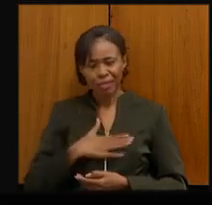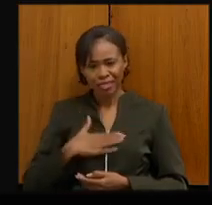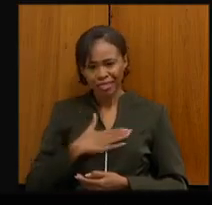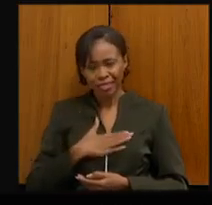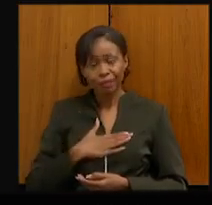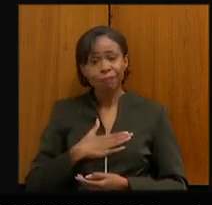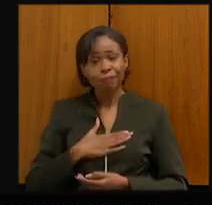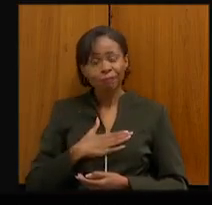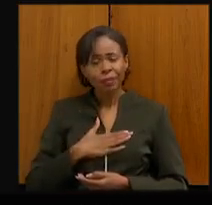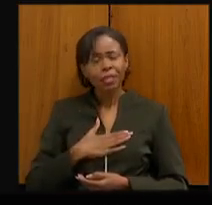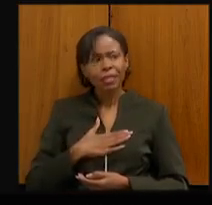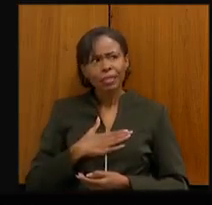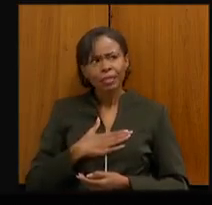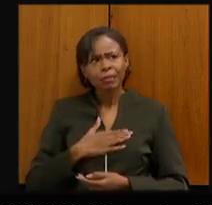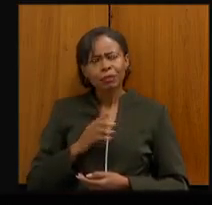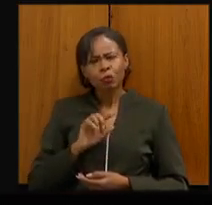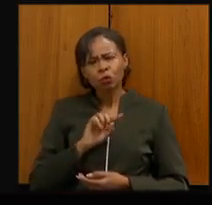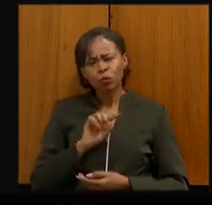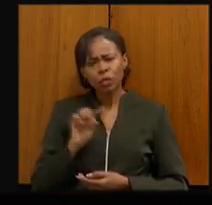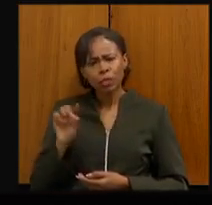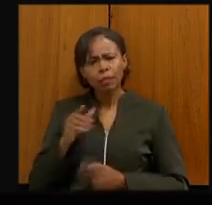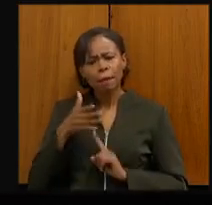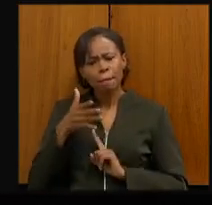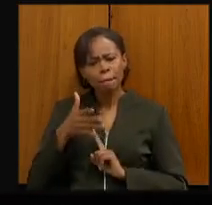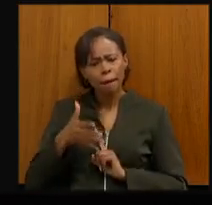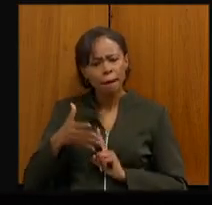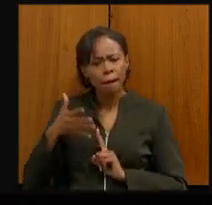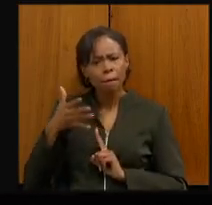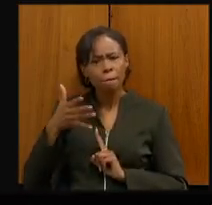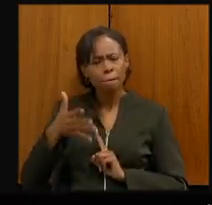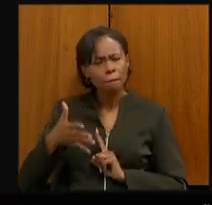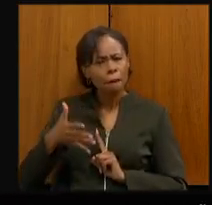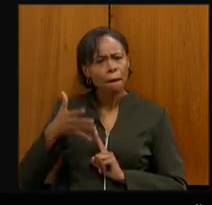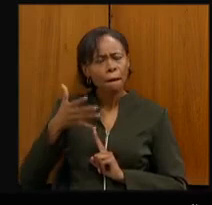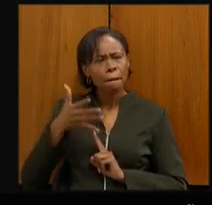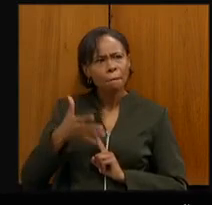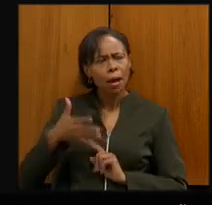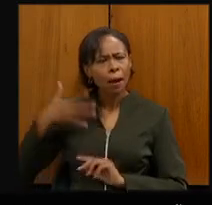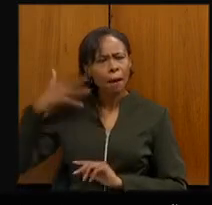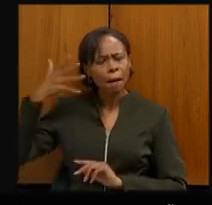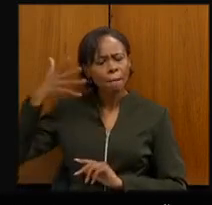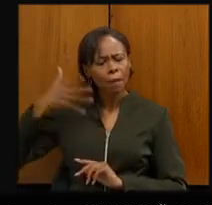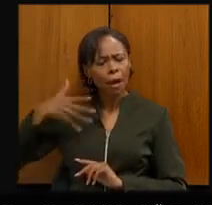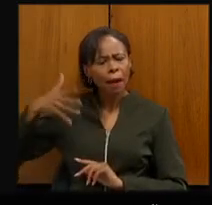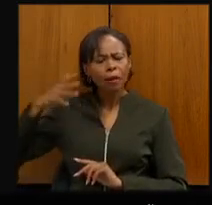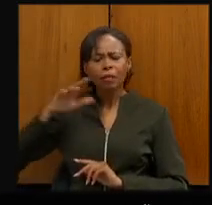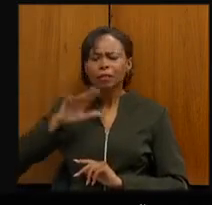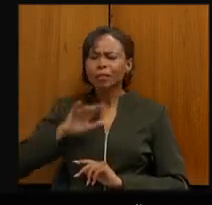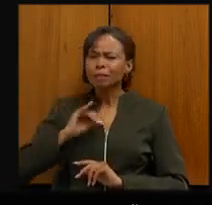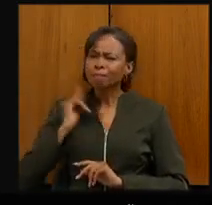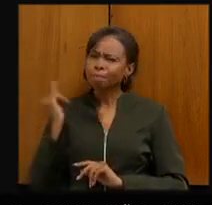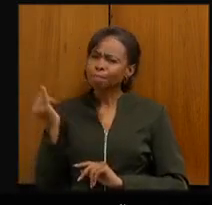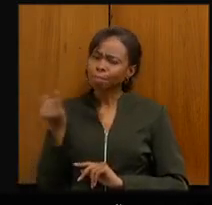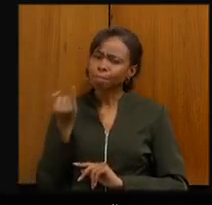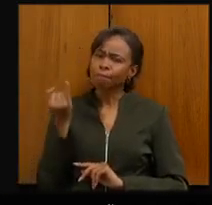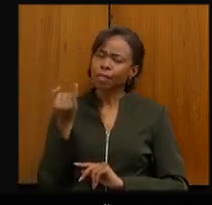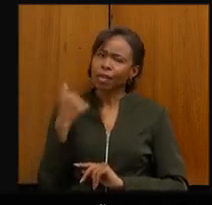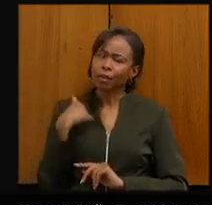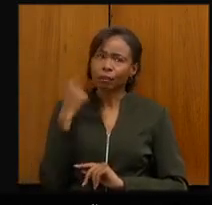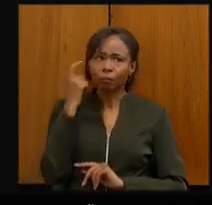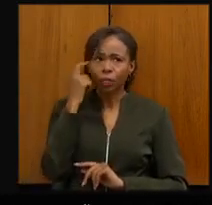muito limpas a gente fica aqui cantando pensando né como macho contribuí